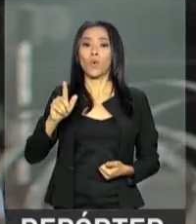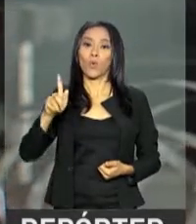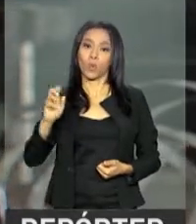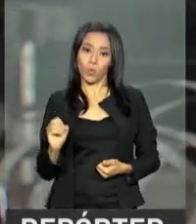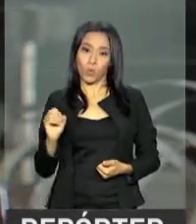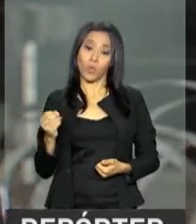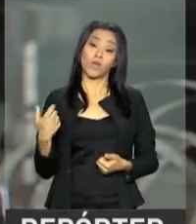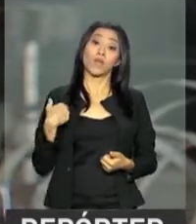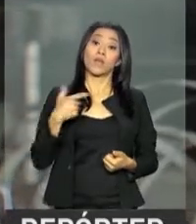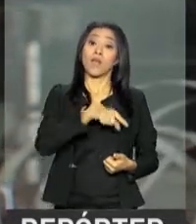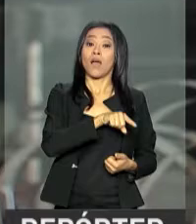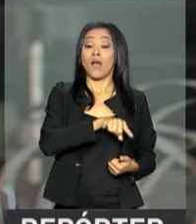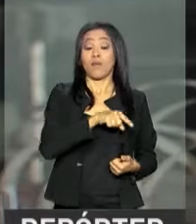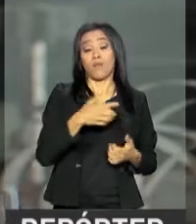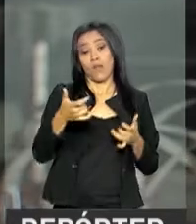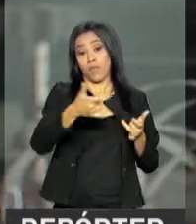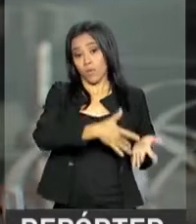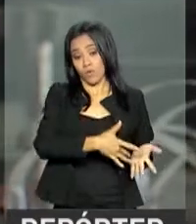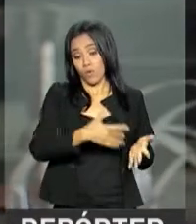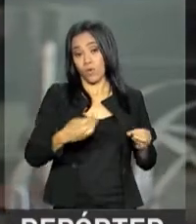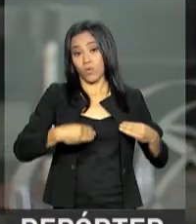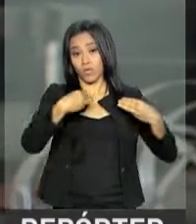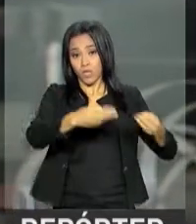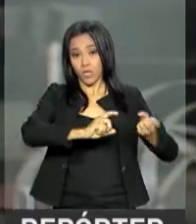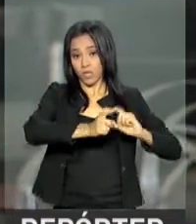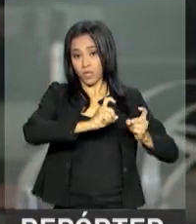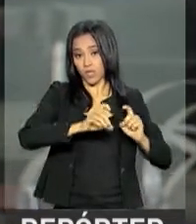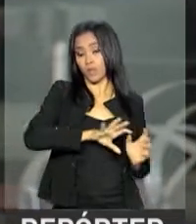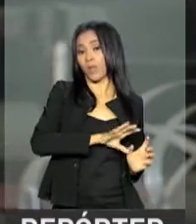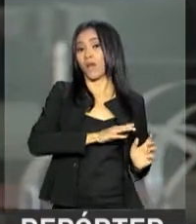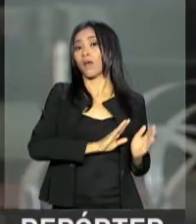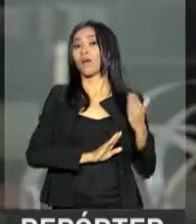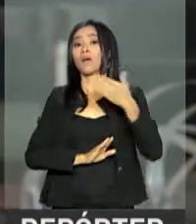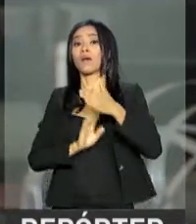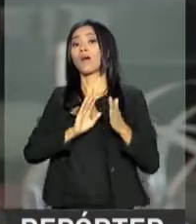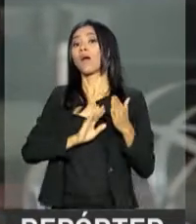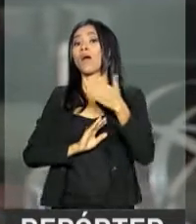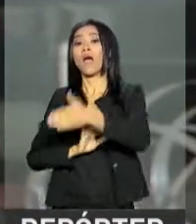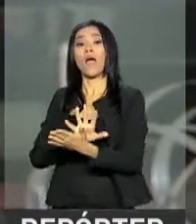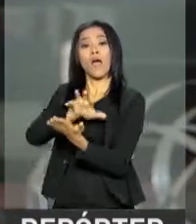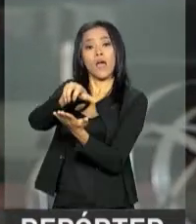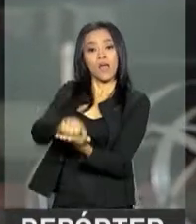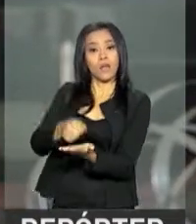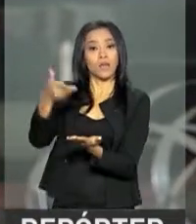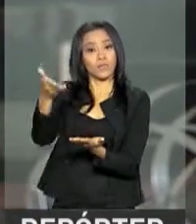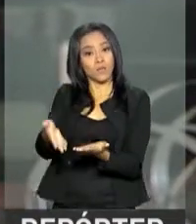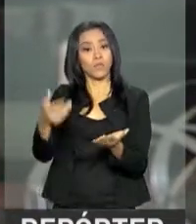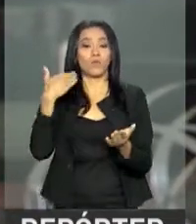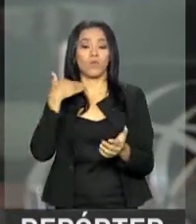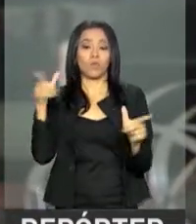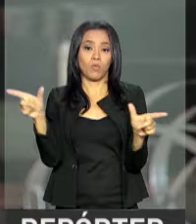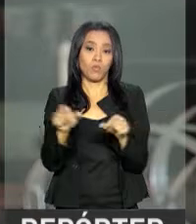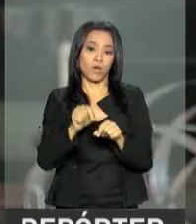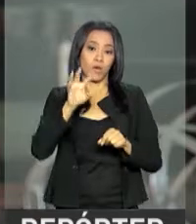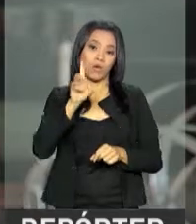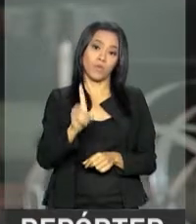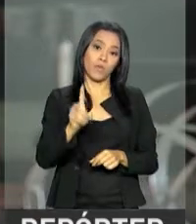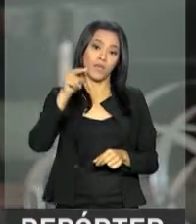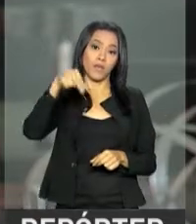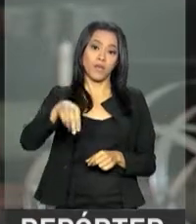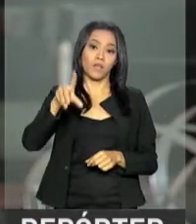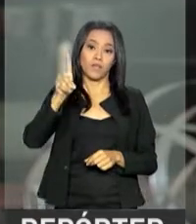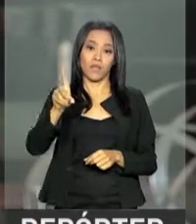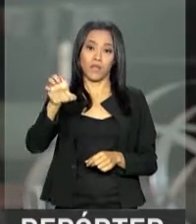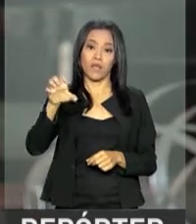o Planejamento para assumir a presidência do Banco Nacional de Desenvolvimento Social e Econômico, o